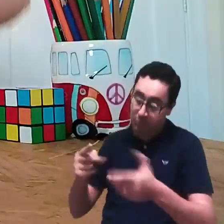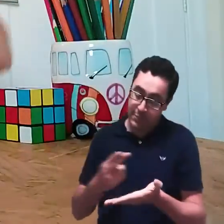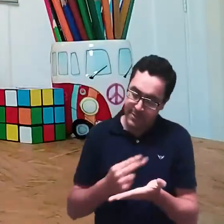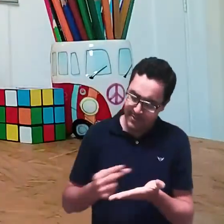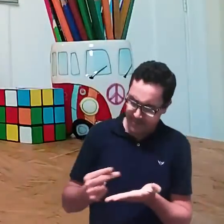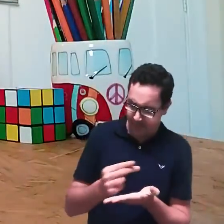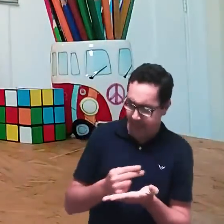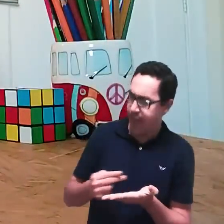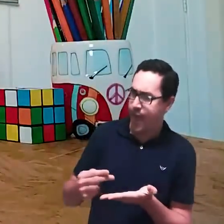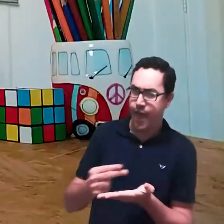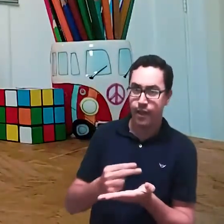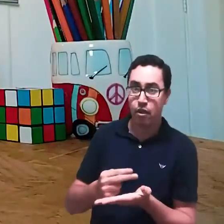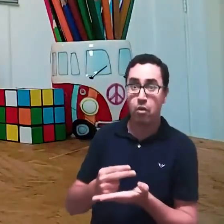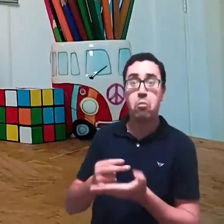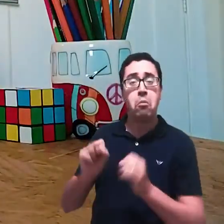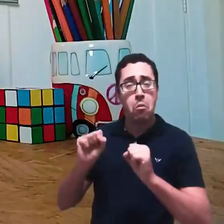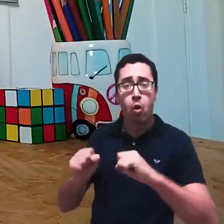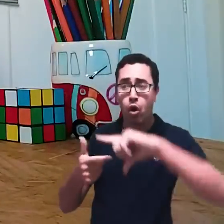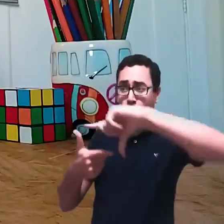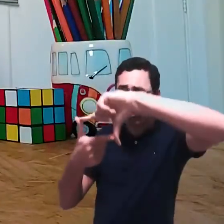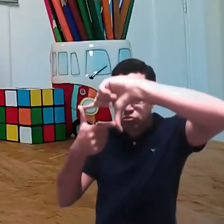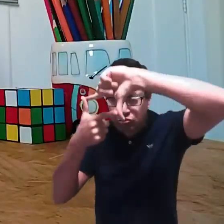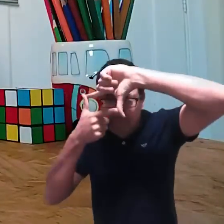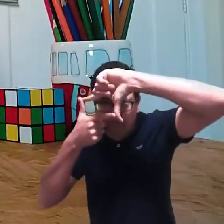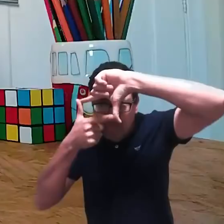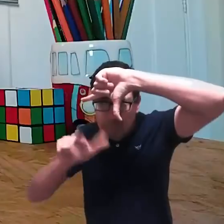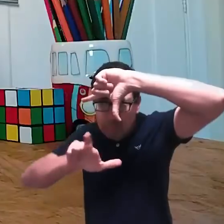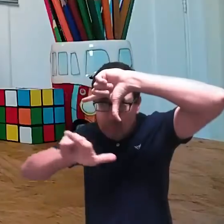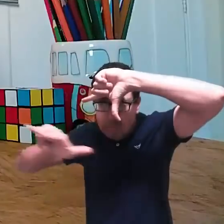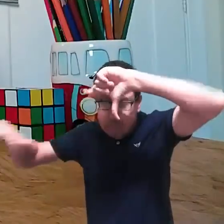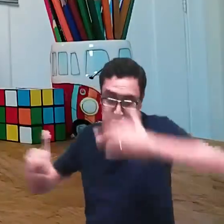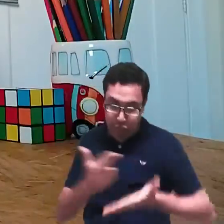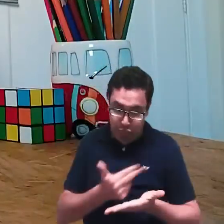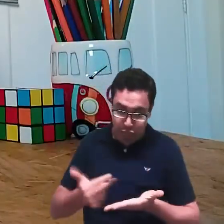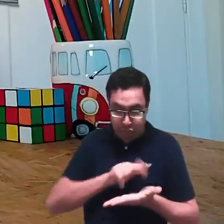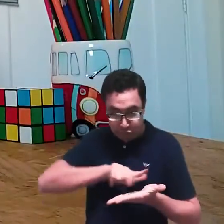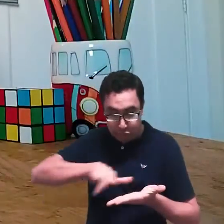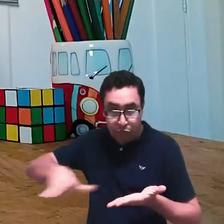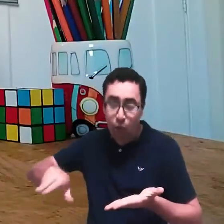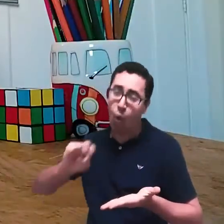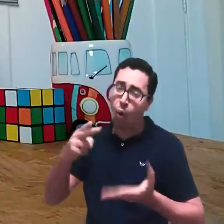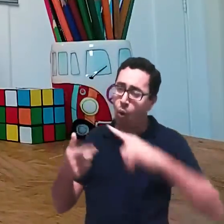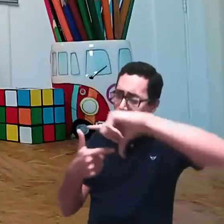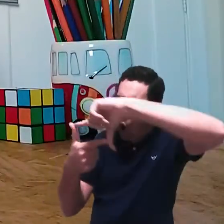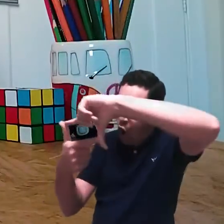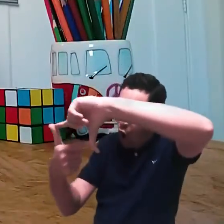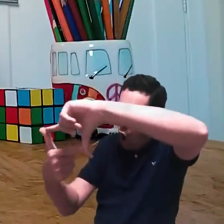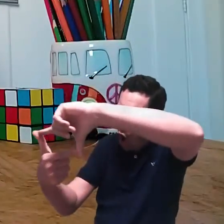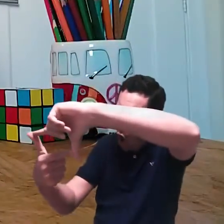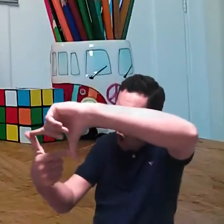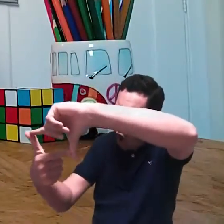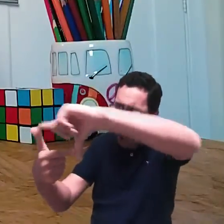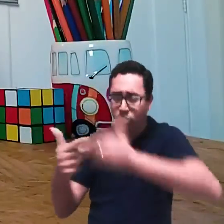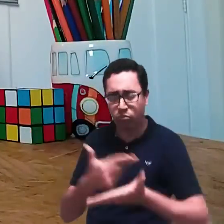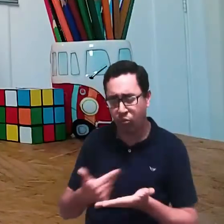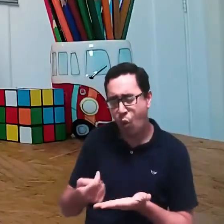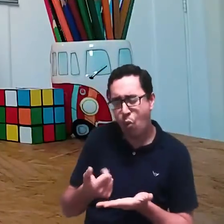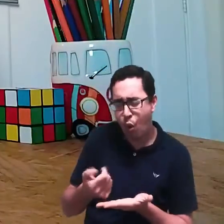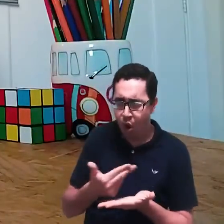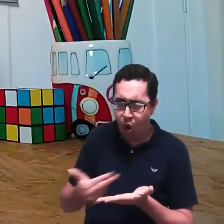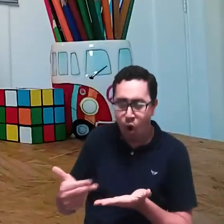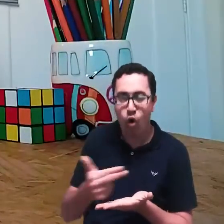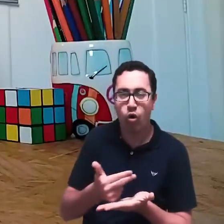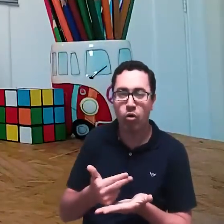foco. Beleza? É só uma dica, faz o teste aí. Se você achar que não for legal, tudo bem, não tem problema. Tá